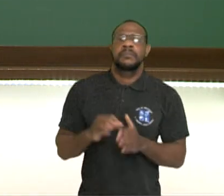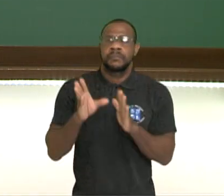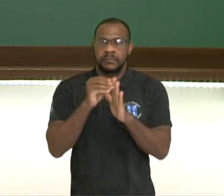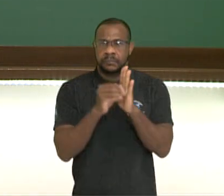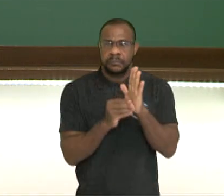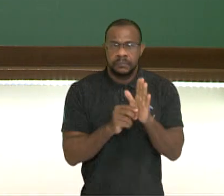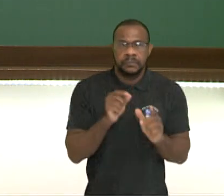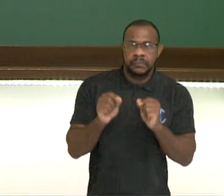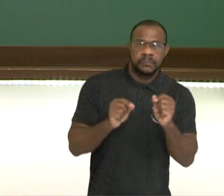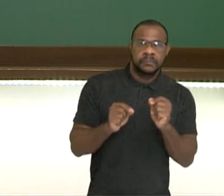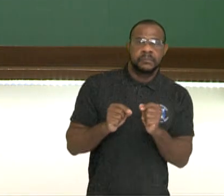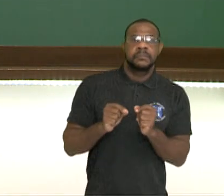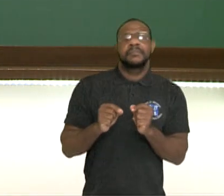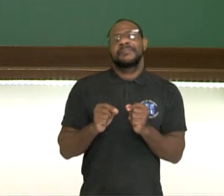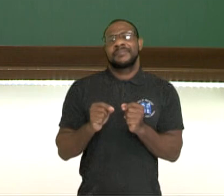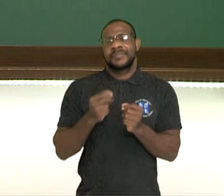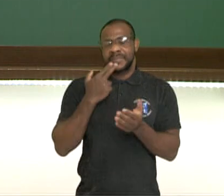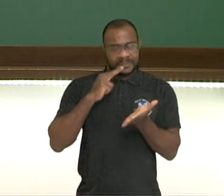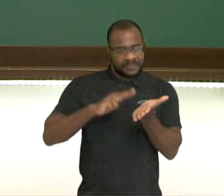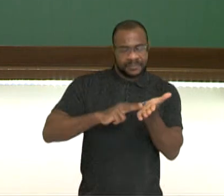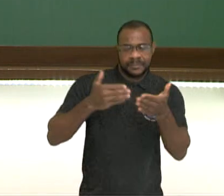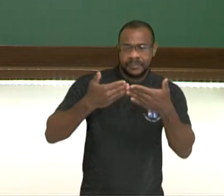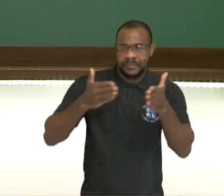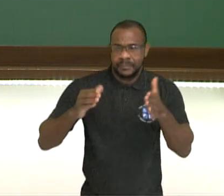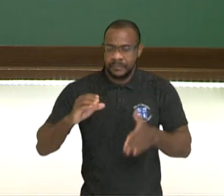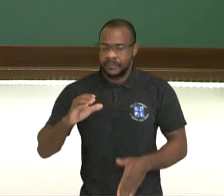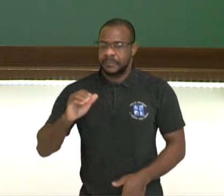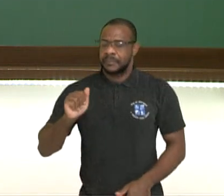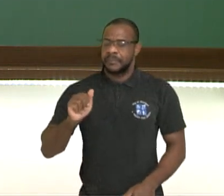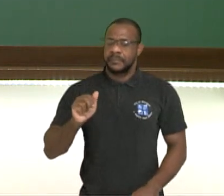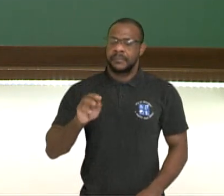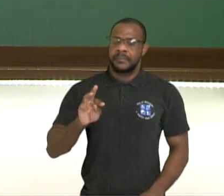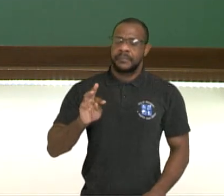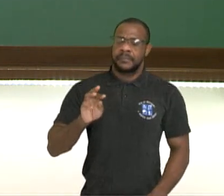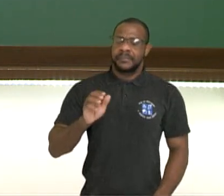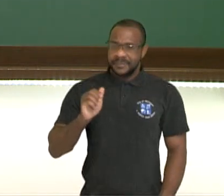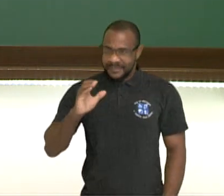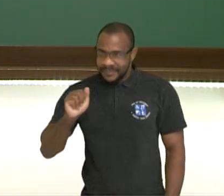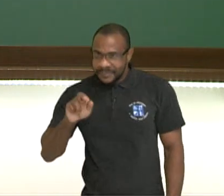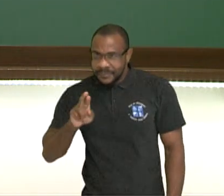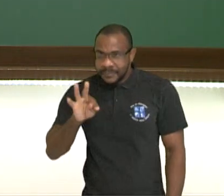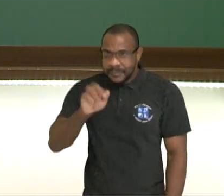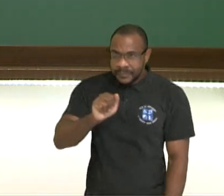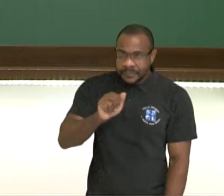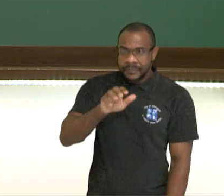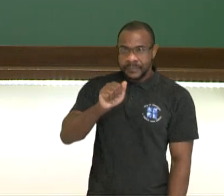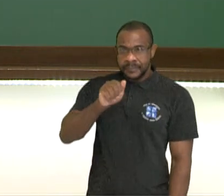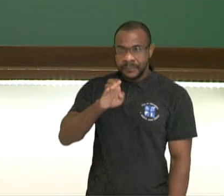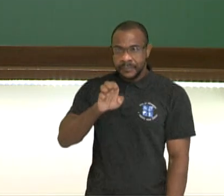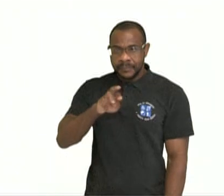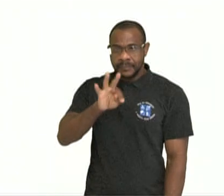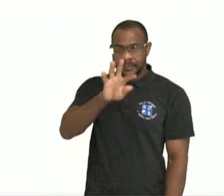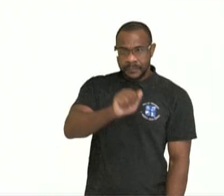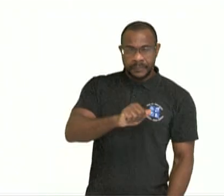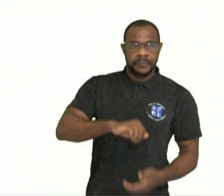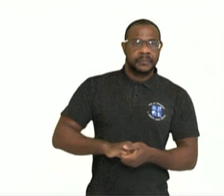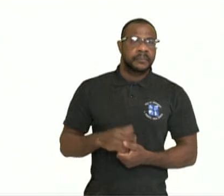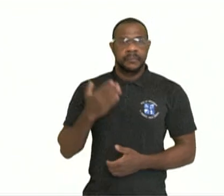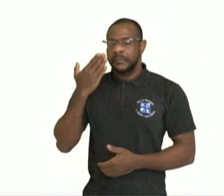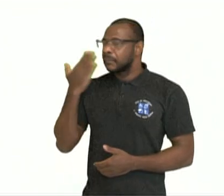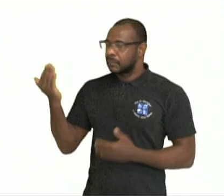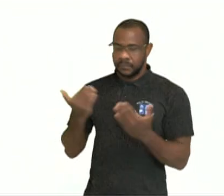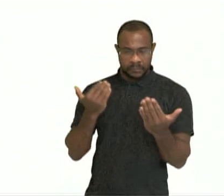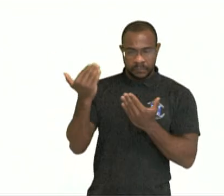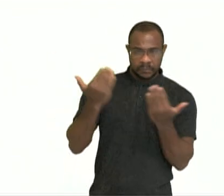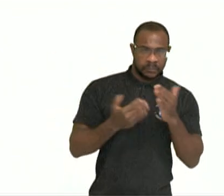conteúdo é carta aberta. Vamos aos objetivos da aula. Eles são: comparar textos